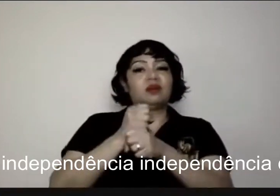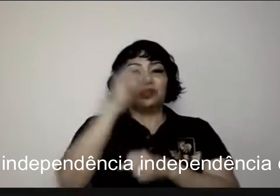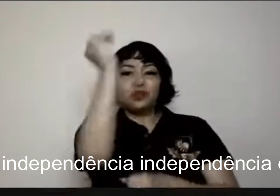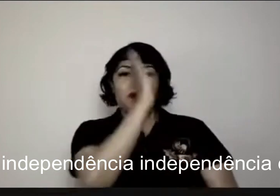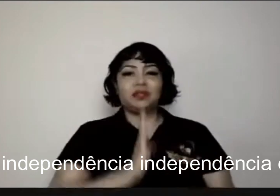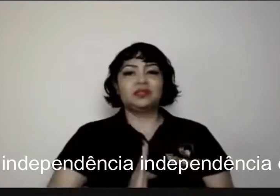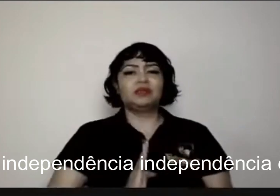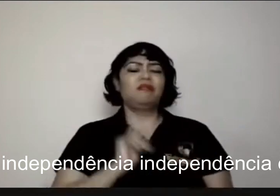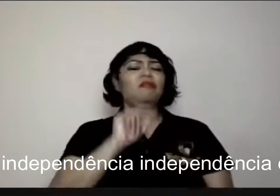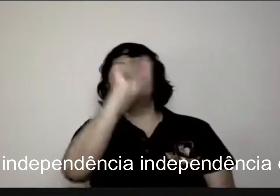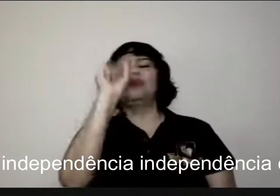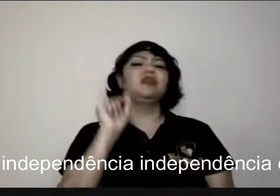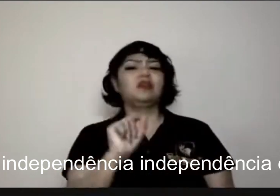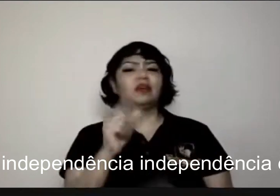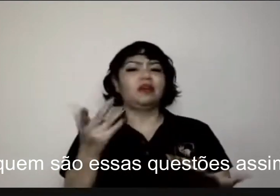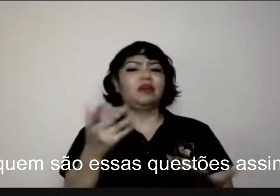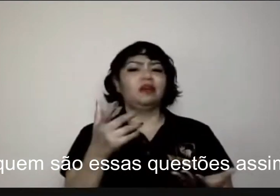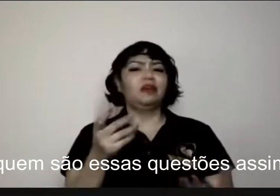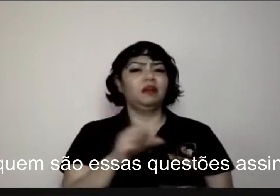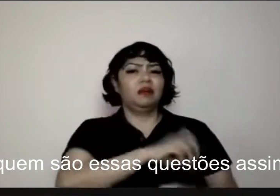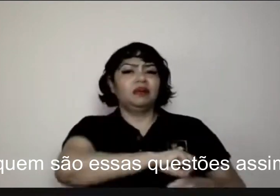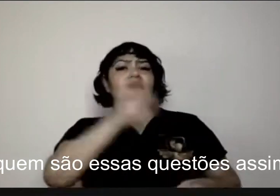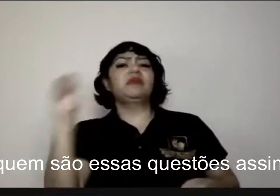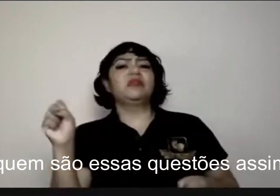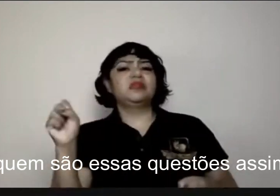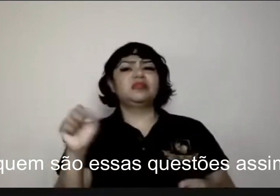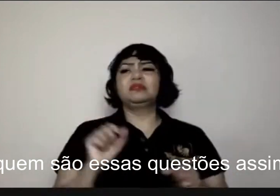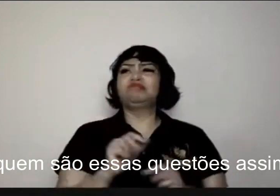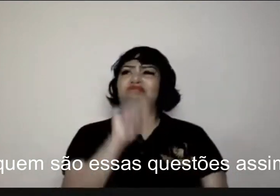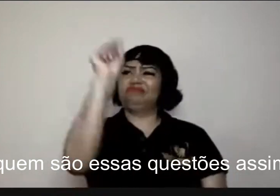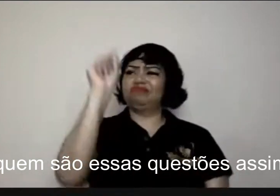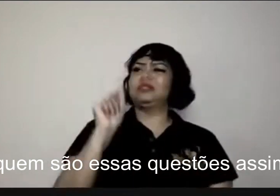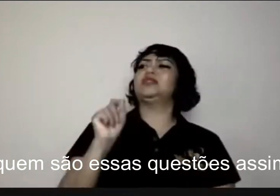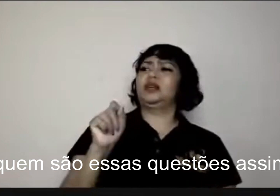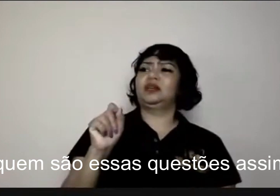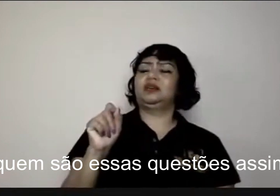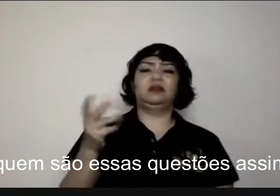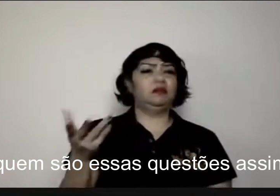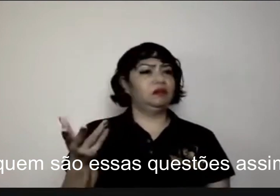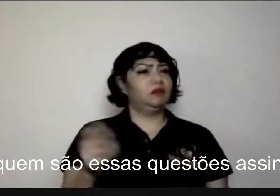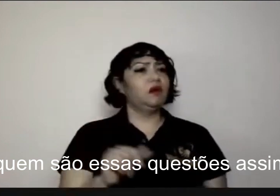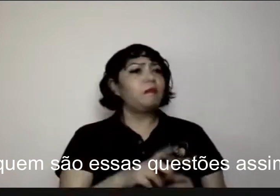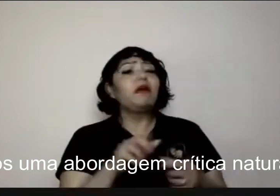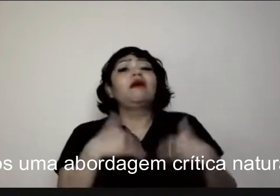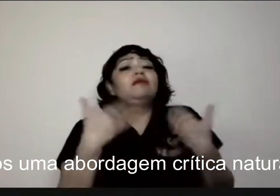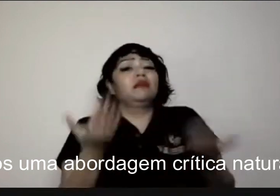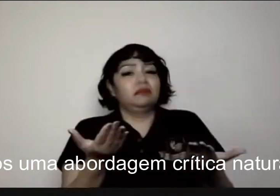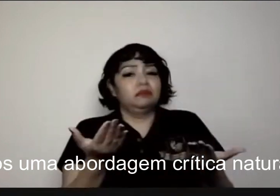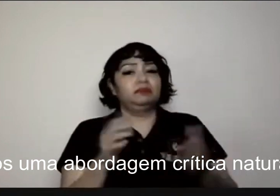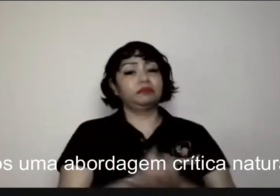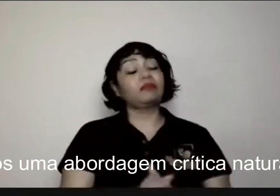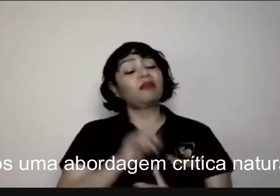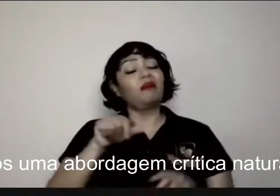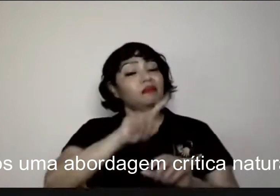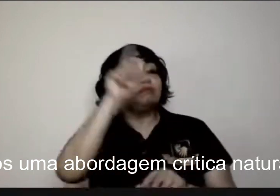é independência? Independência de quem? Para quem? São essas as questões, assim. Nós trazemos